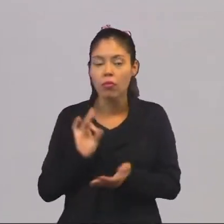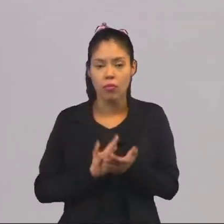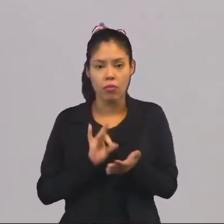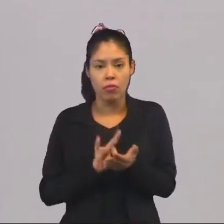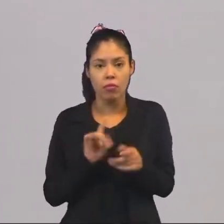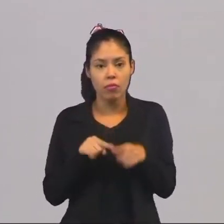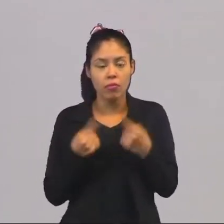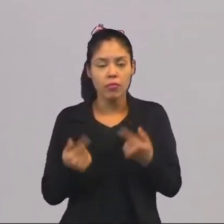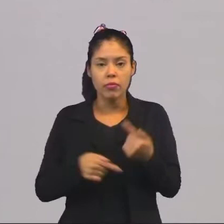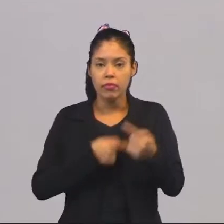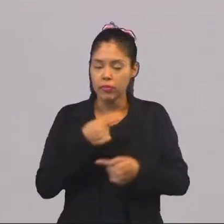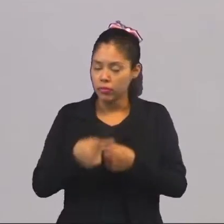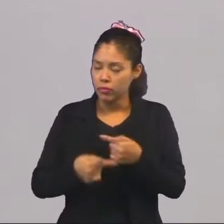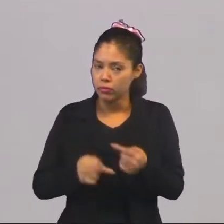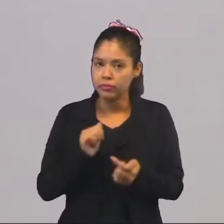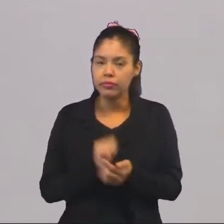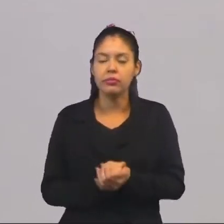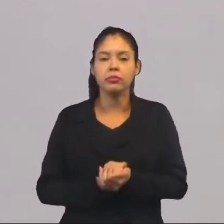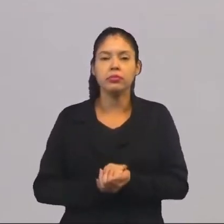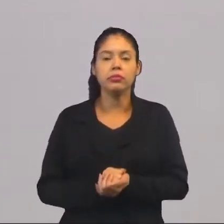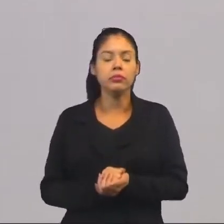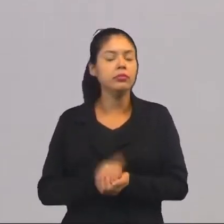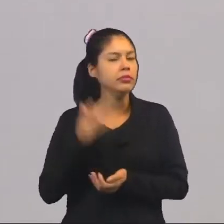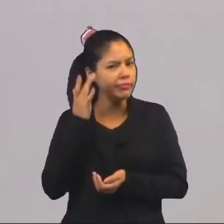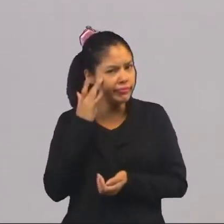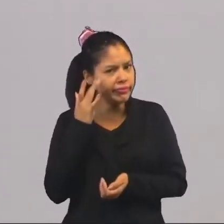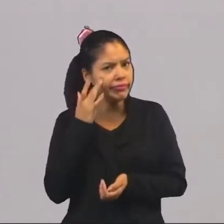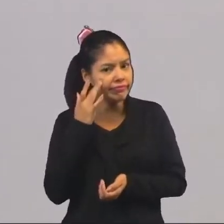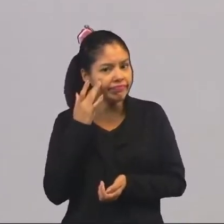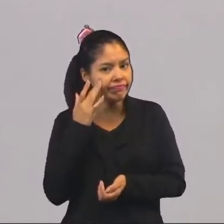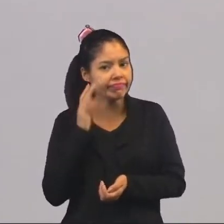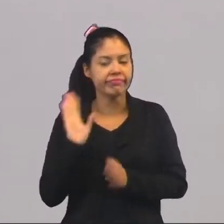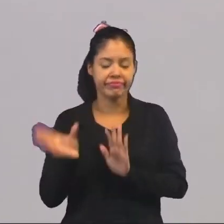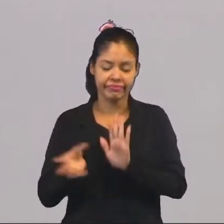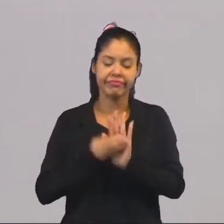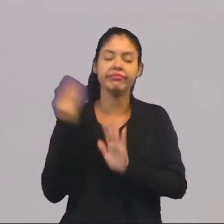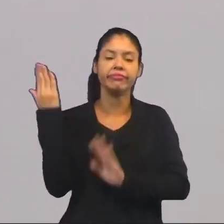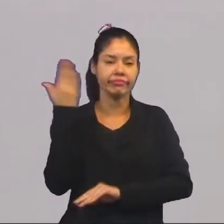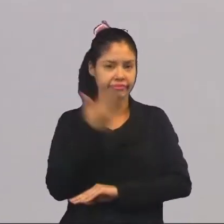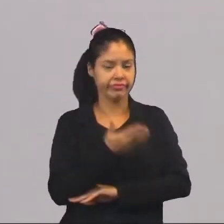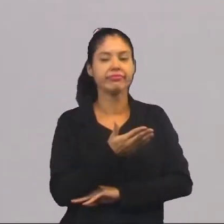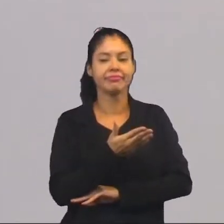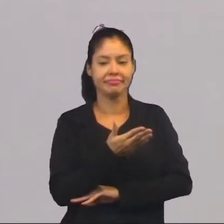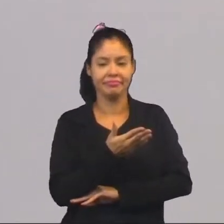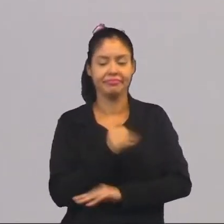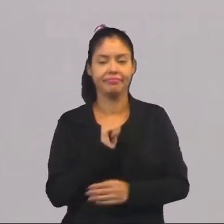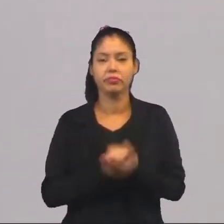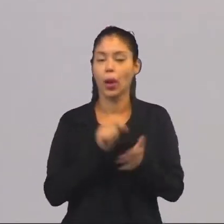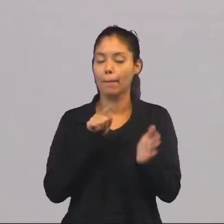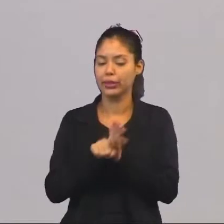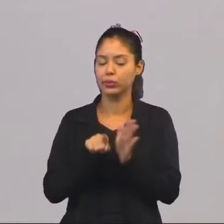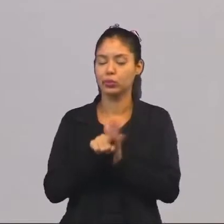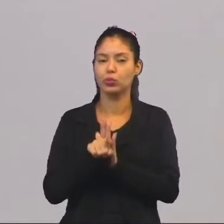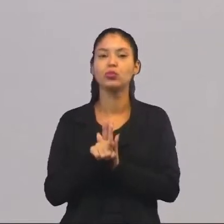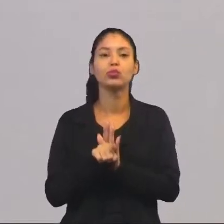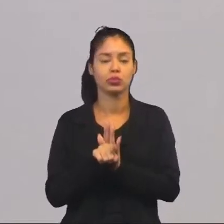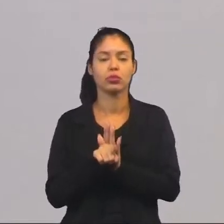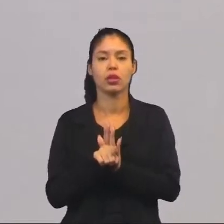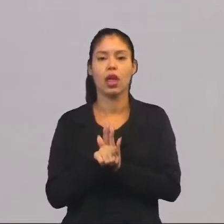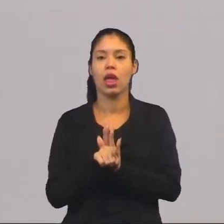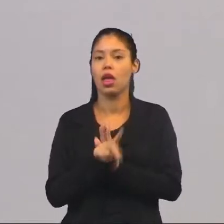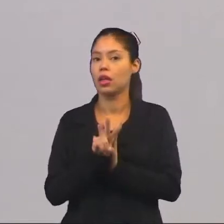verdade só que a senhora não ma tica você acha que ela não cai Apple e as perguntas é o enunciado